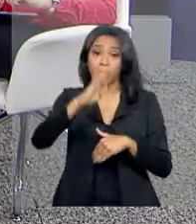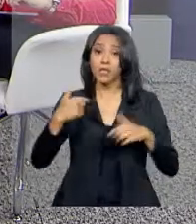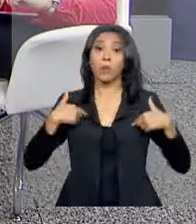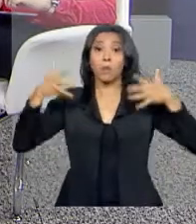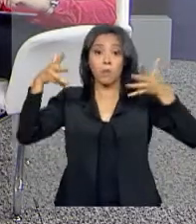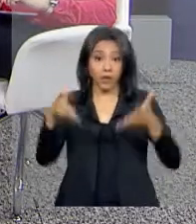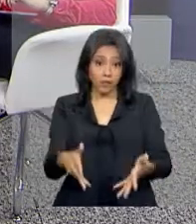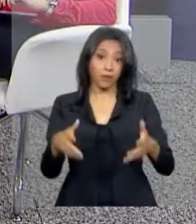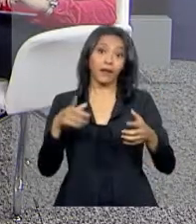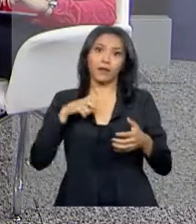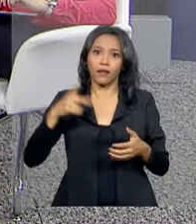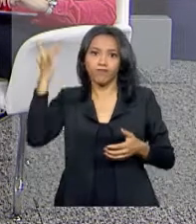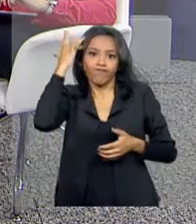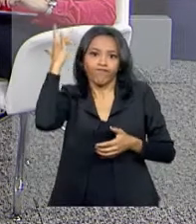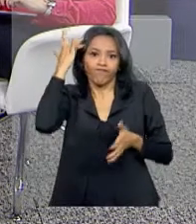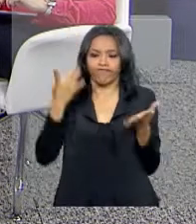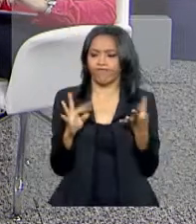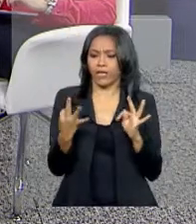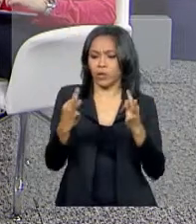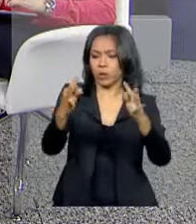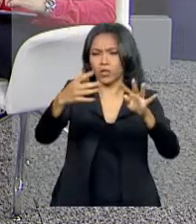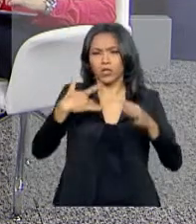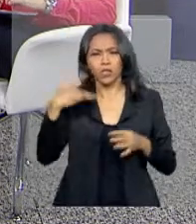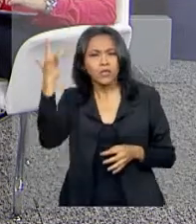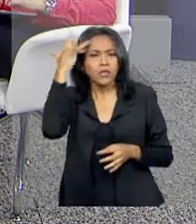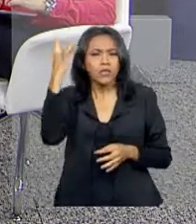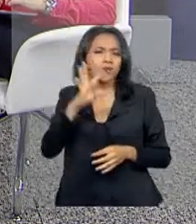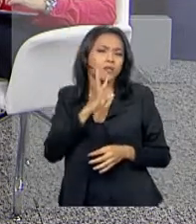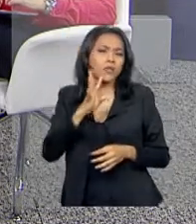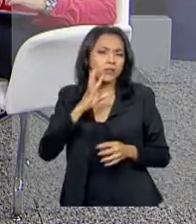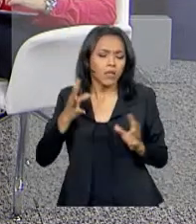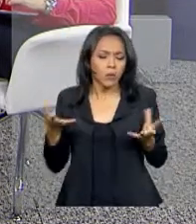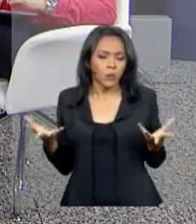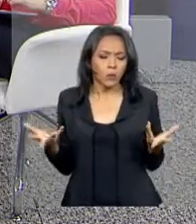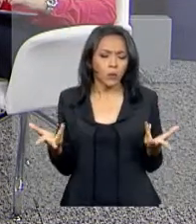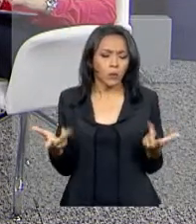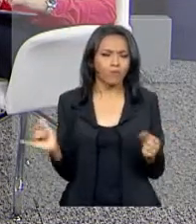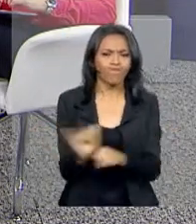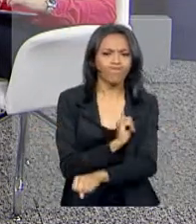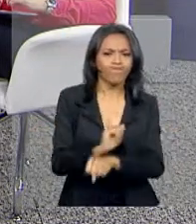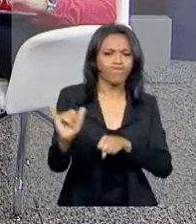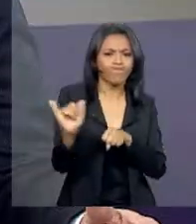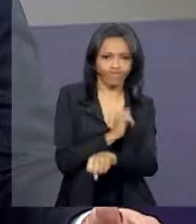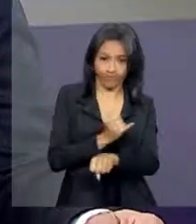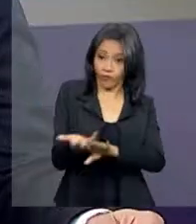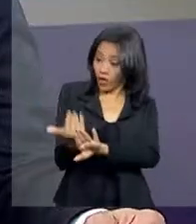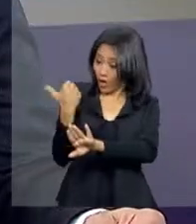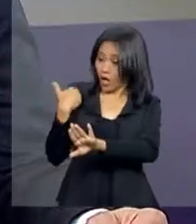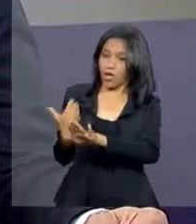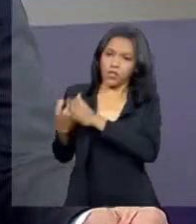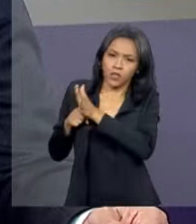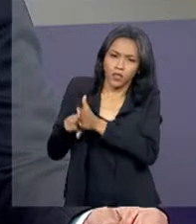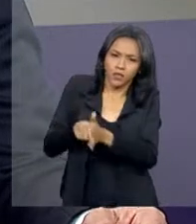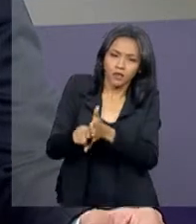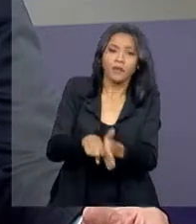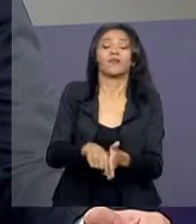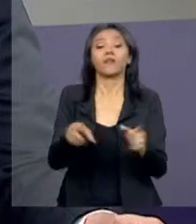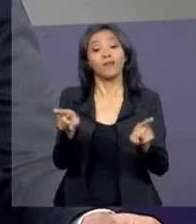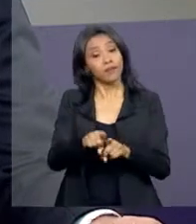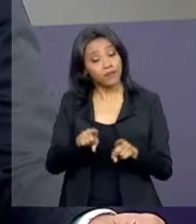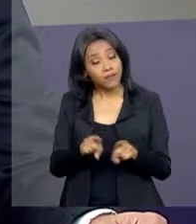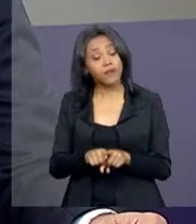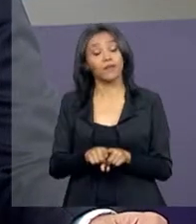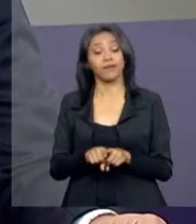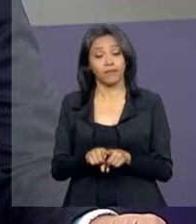de fora já tem uma expertise aí desenvolvida no século passado no século 20 e também a própria